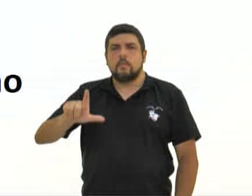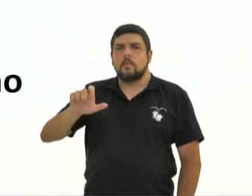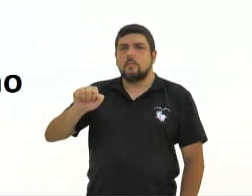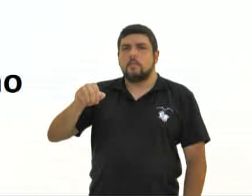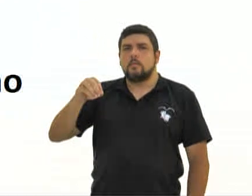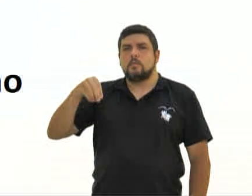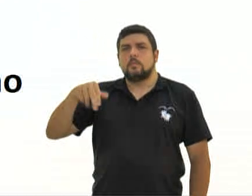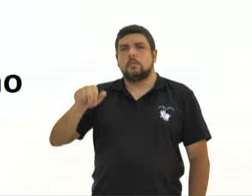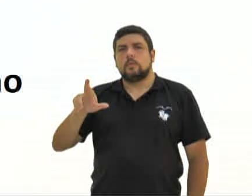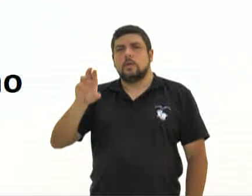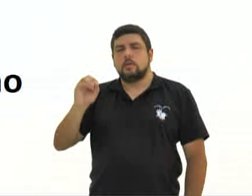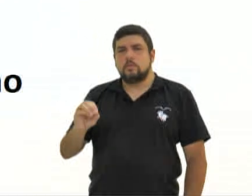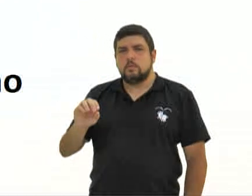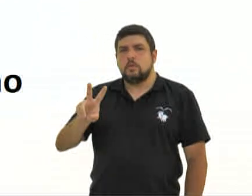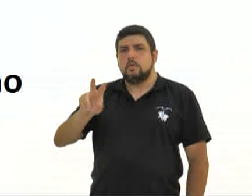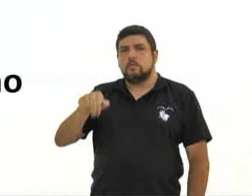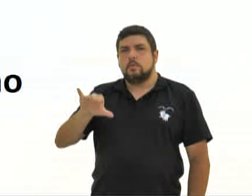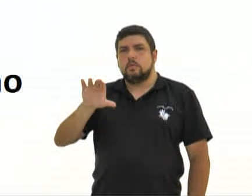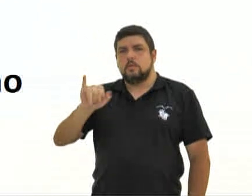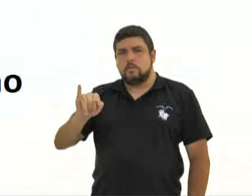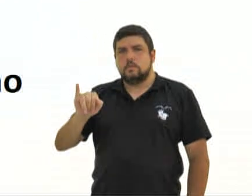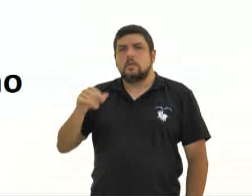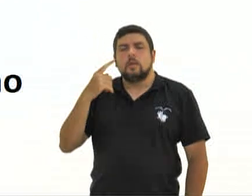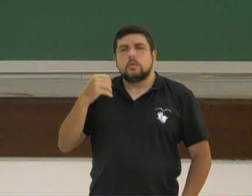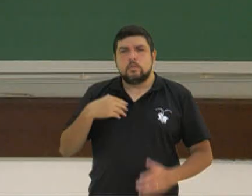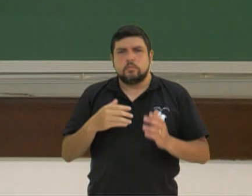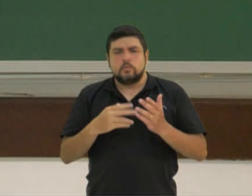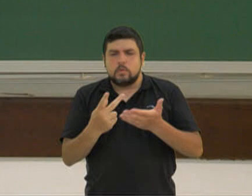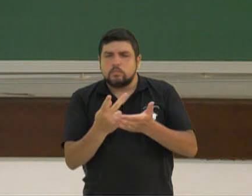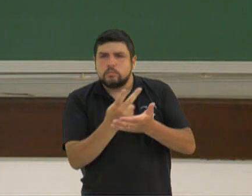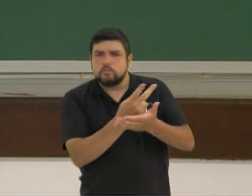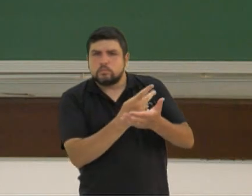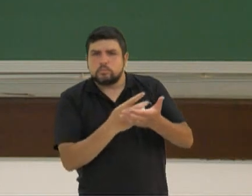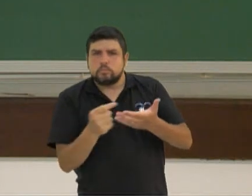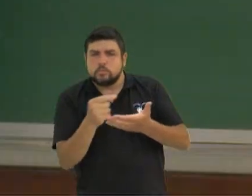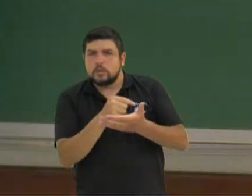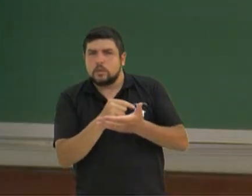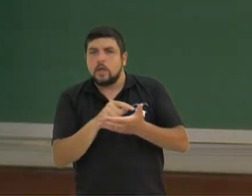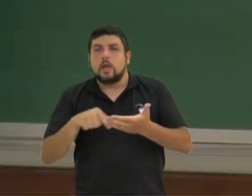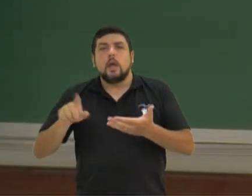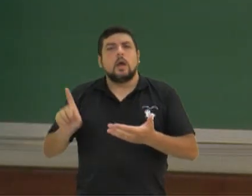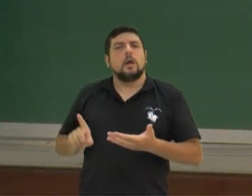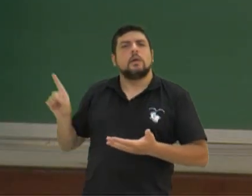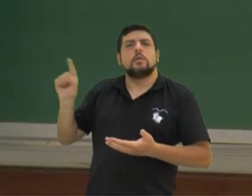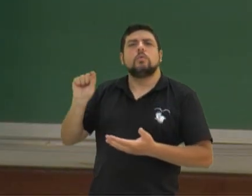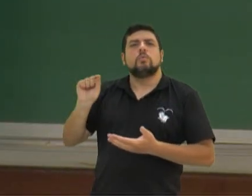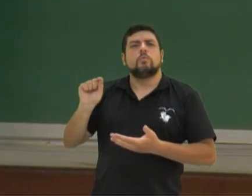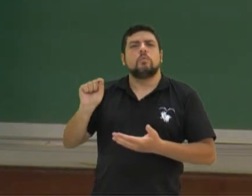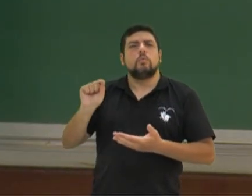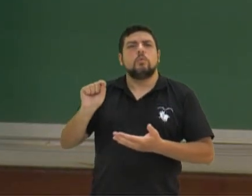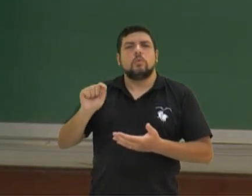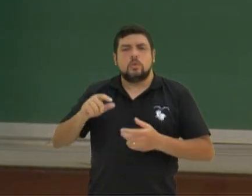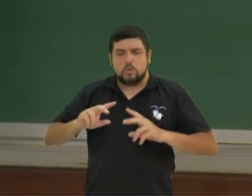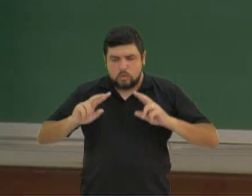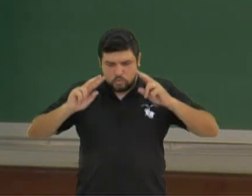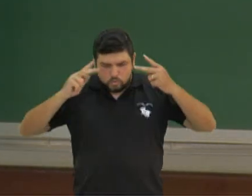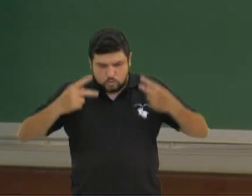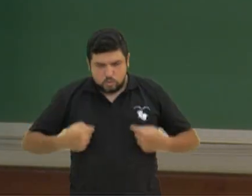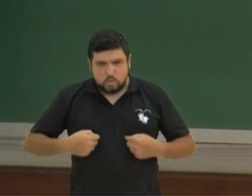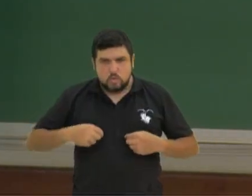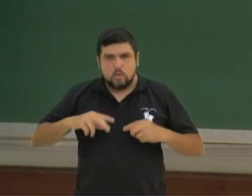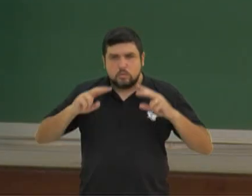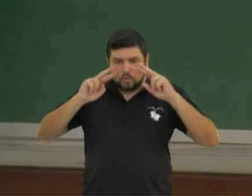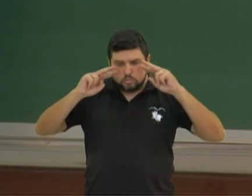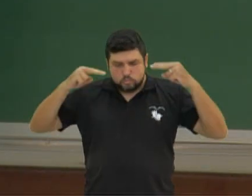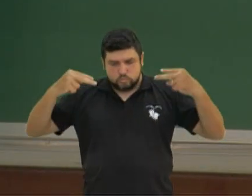né? E o Leonardo da Vinci ele vai tentar representar nesse homem vitruviano essa ideia do homem como medida de todas